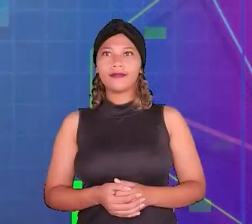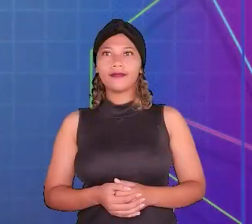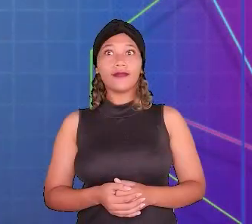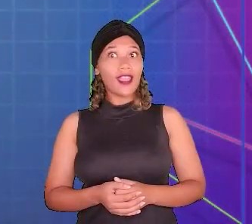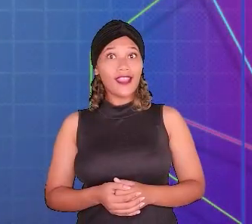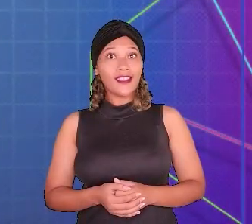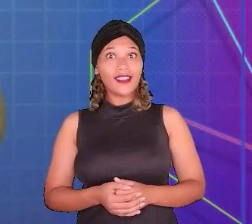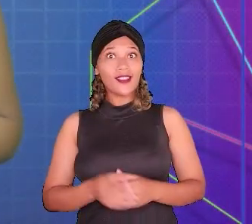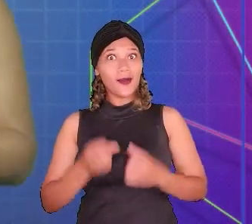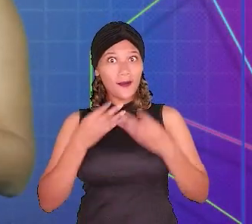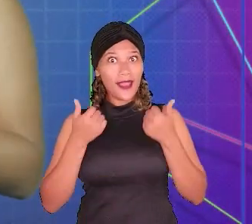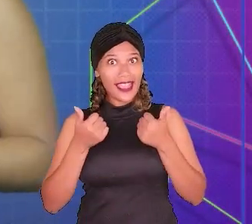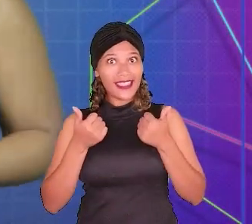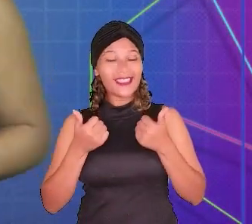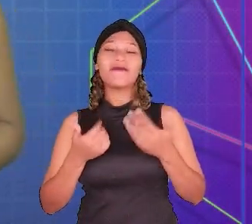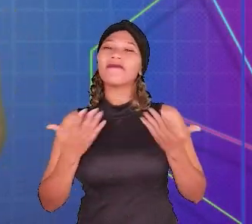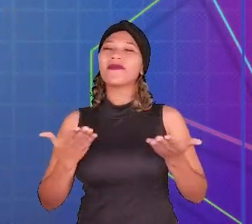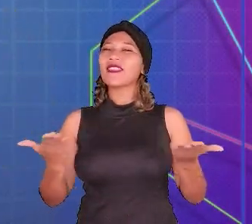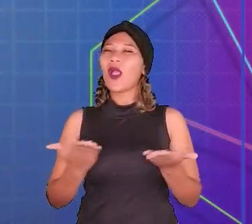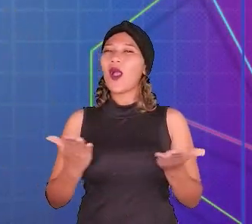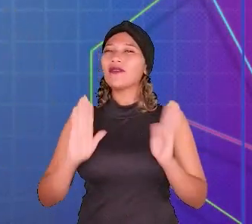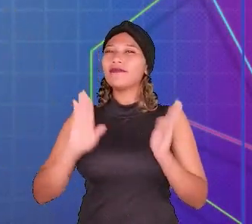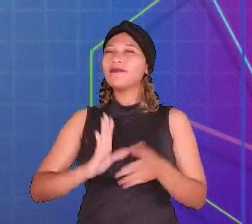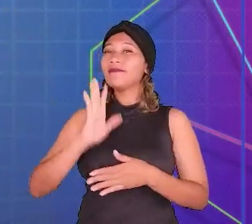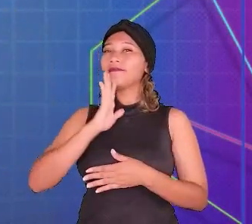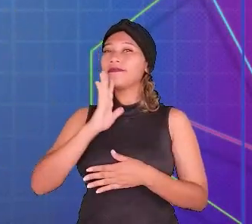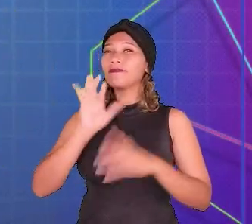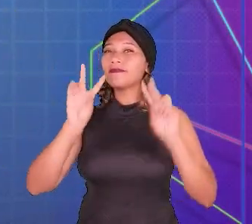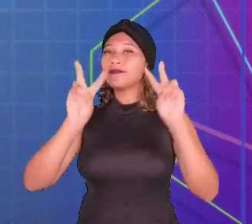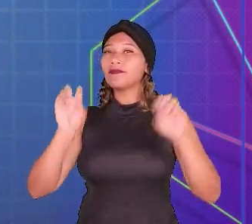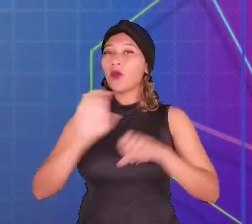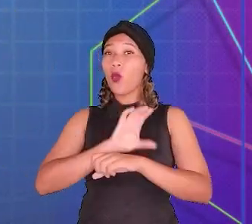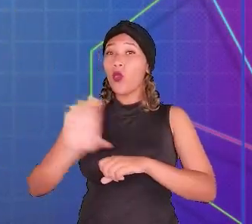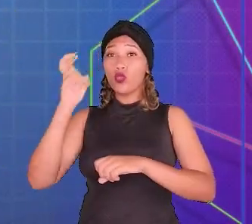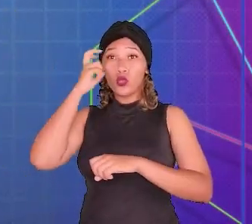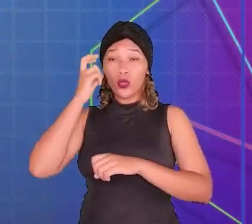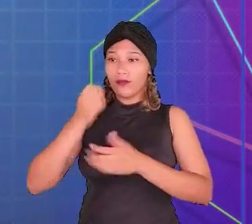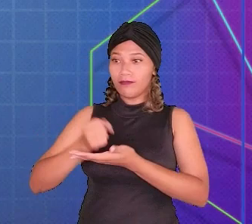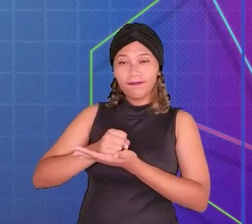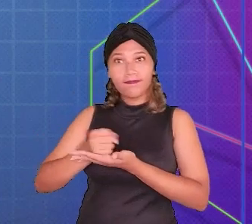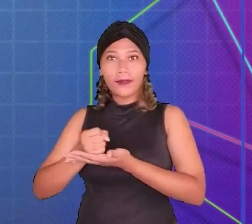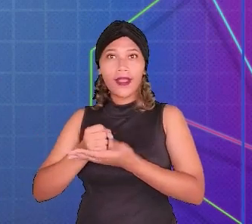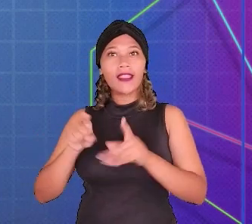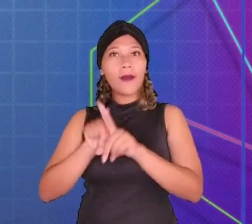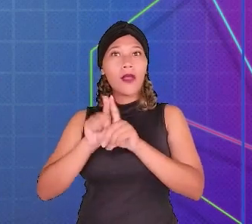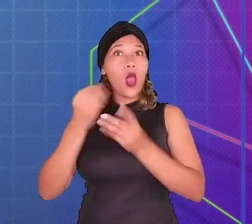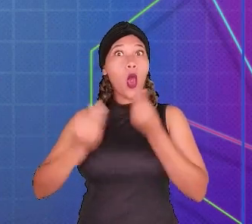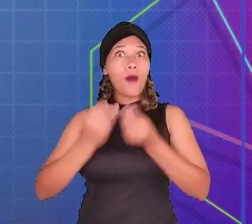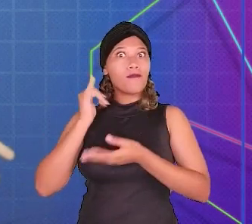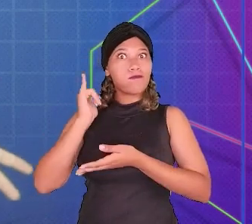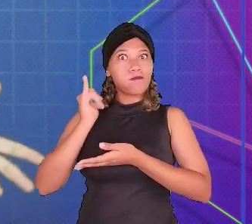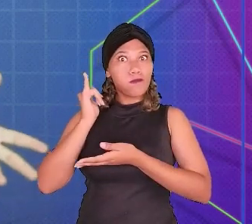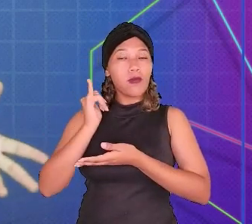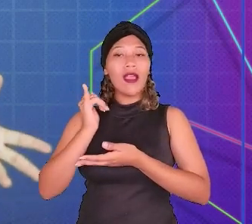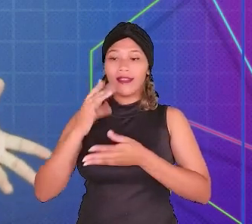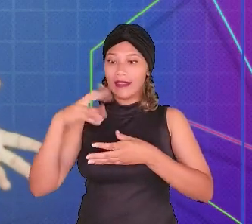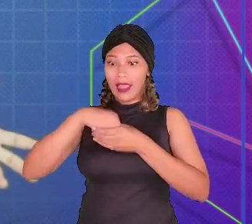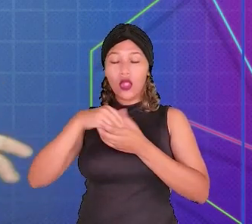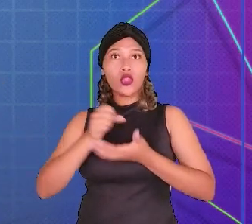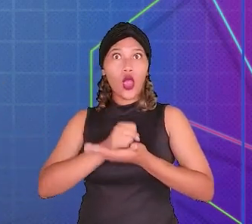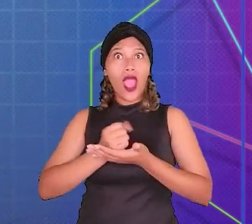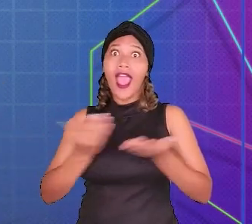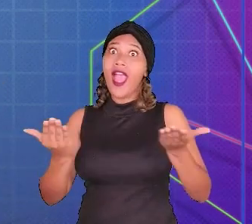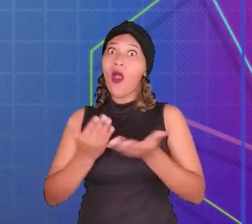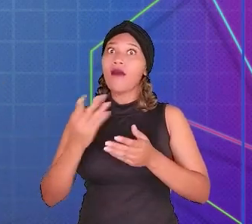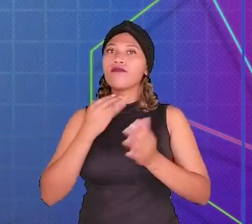4, personagens. E aí, tudo bem? Agora que você já sabe sobre a cultura dos jogos e a narrativa nos games, é hora de nós